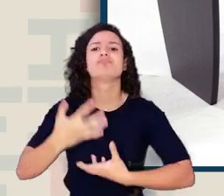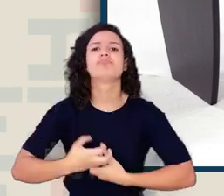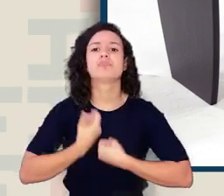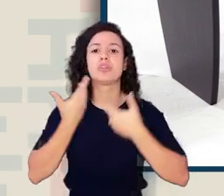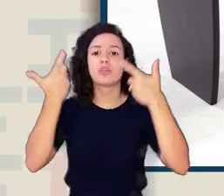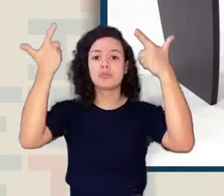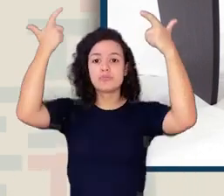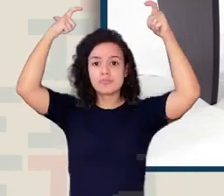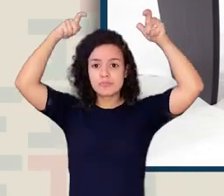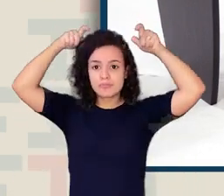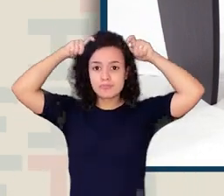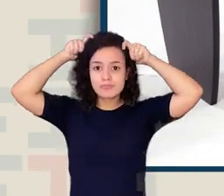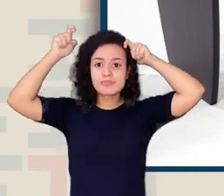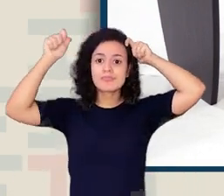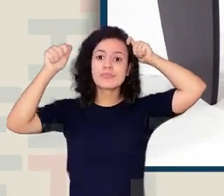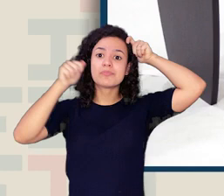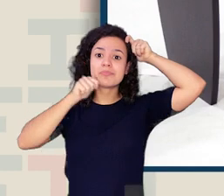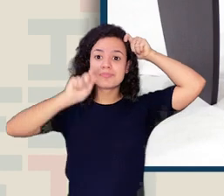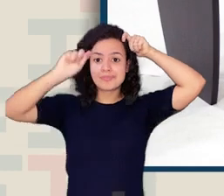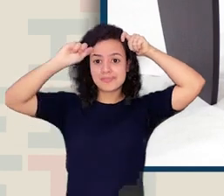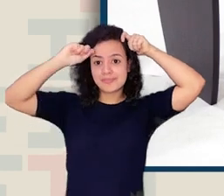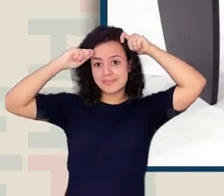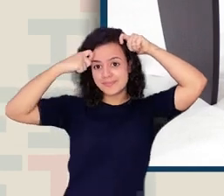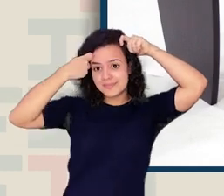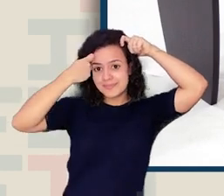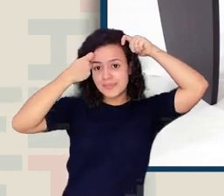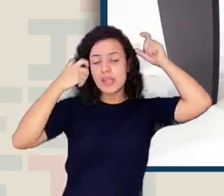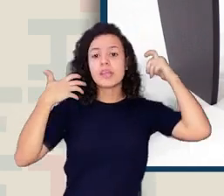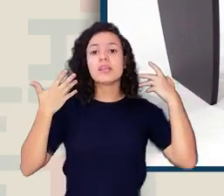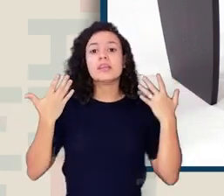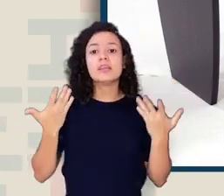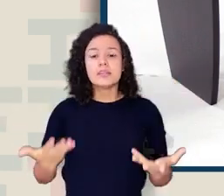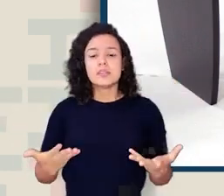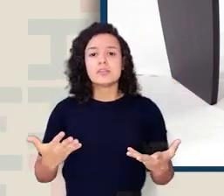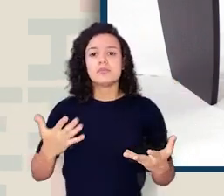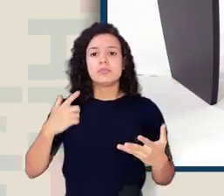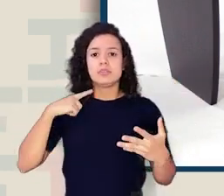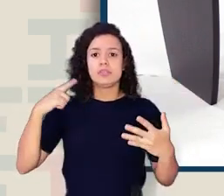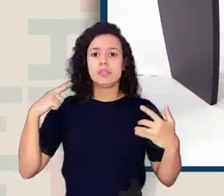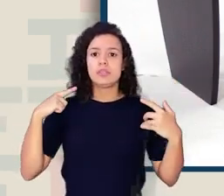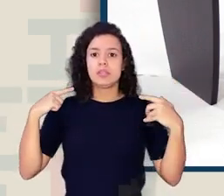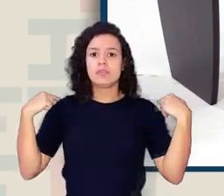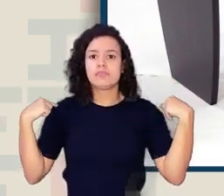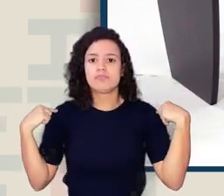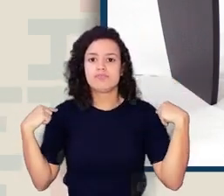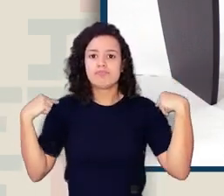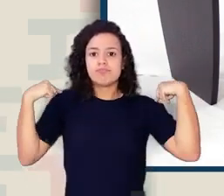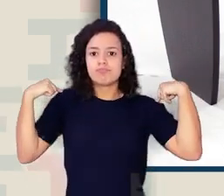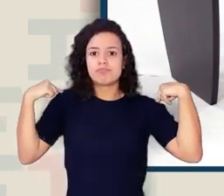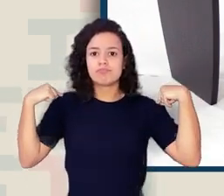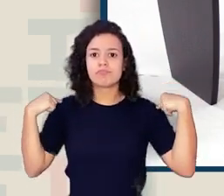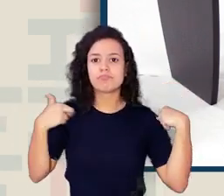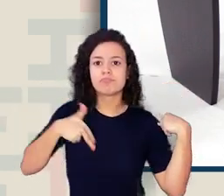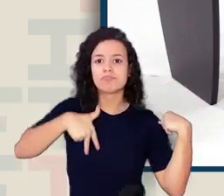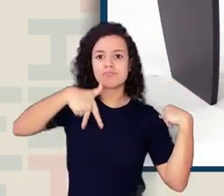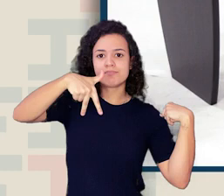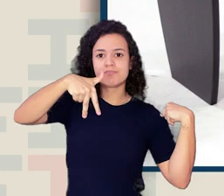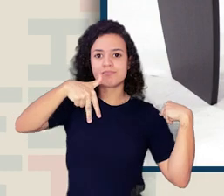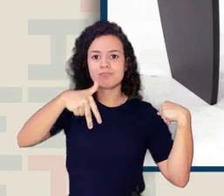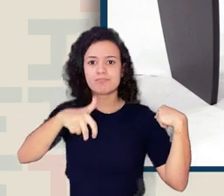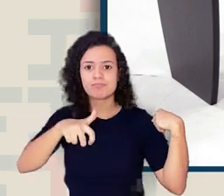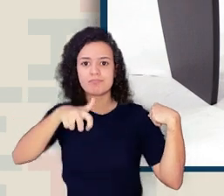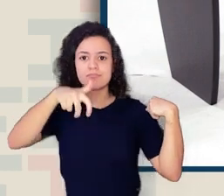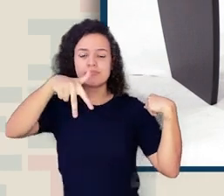que faz a coroação de uma rainha negra. Então, esse posicionamento, esse tipo de intenção